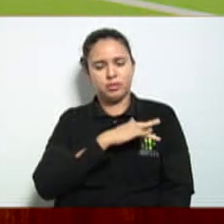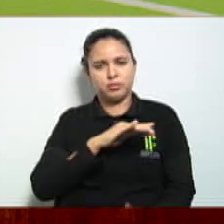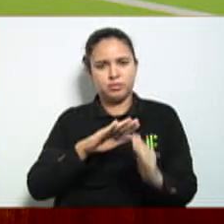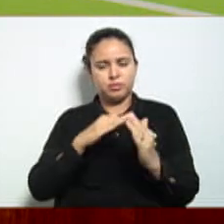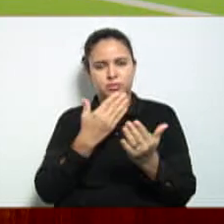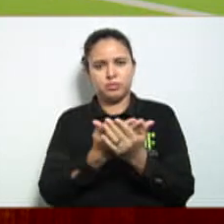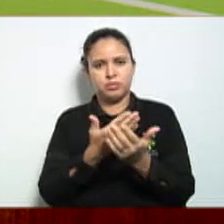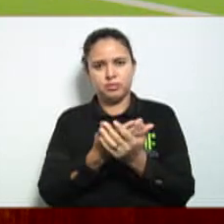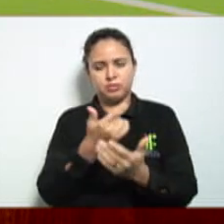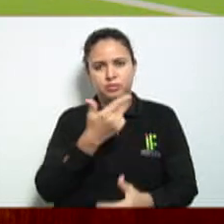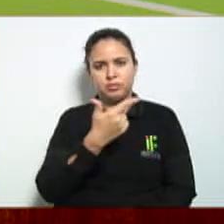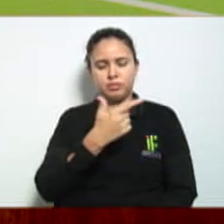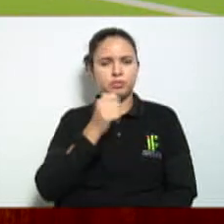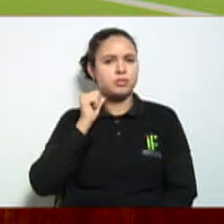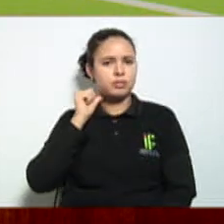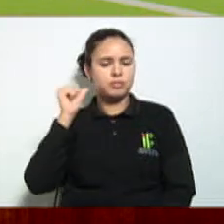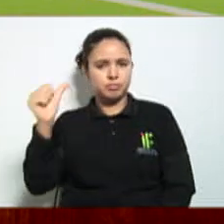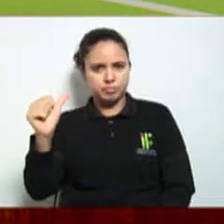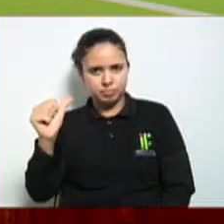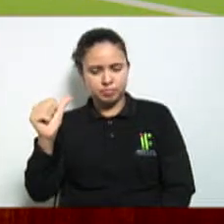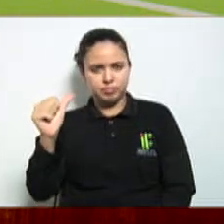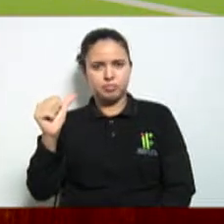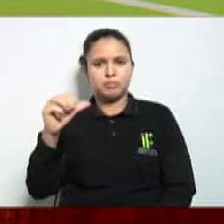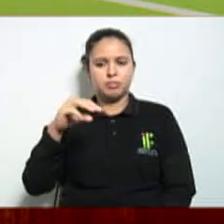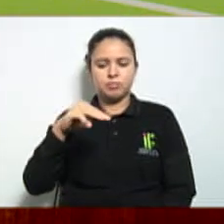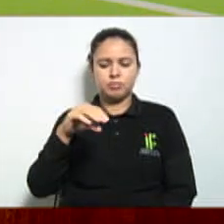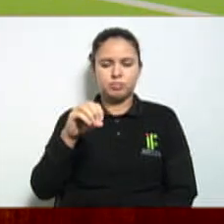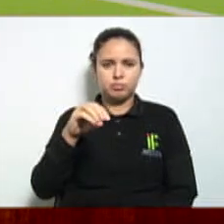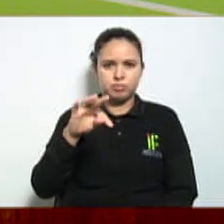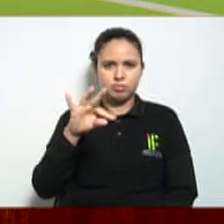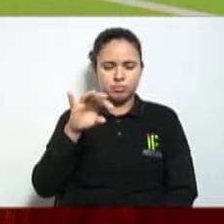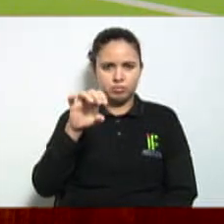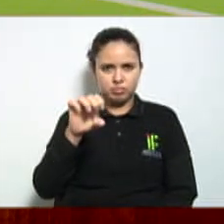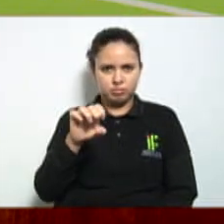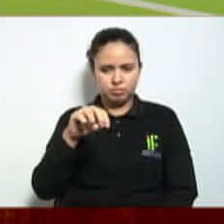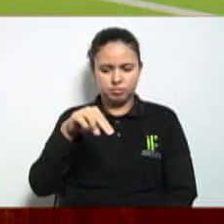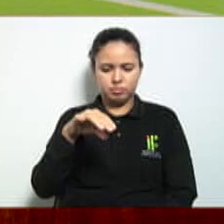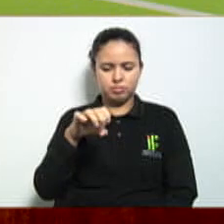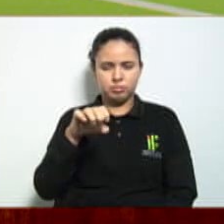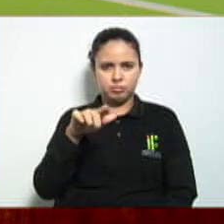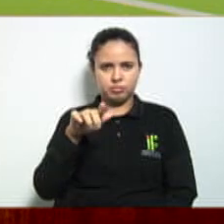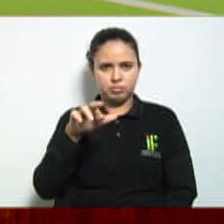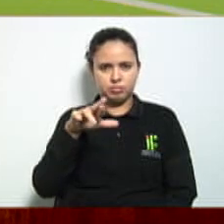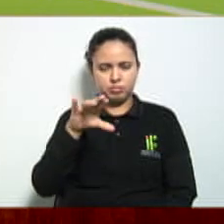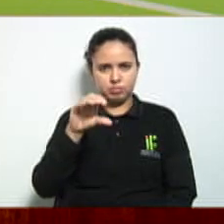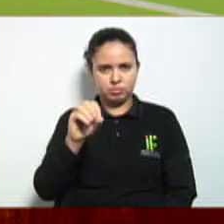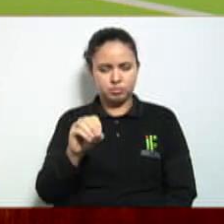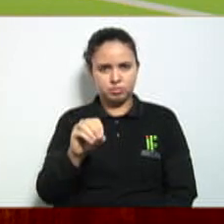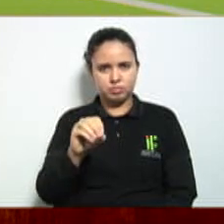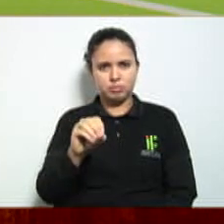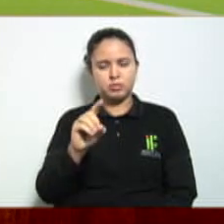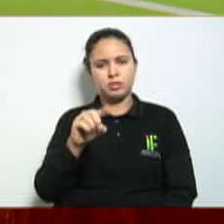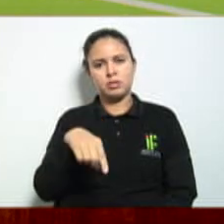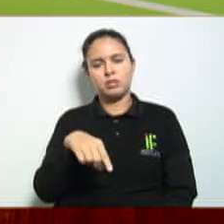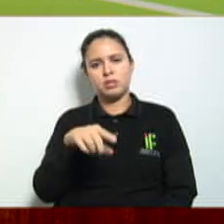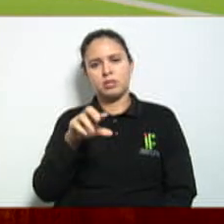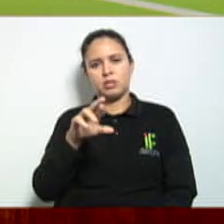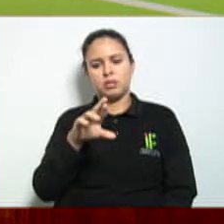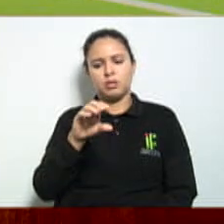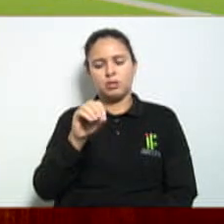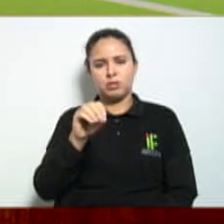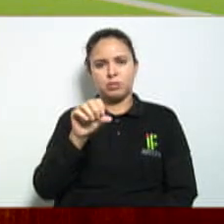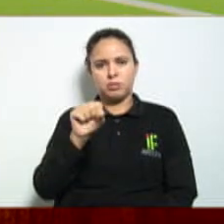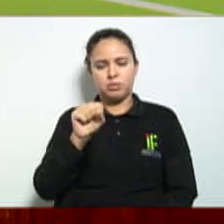escola 22 de abril de Montenegro, no município de Montenegro, CRA de Ariquemes, né, a Rose Aparecida,